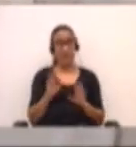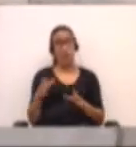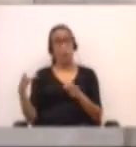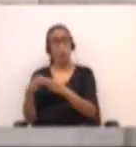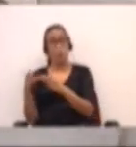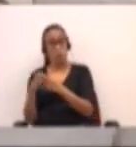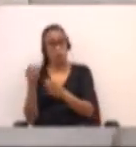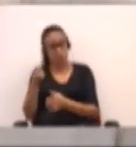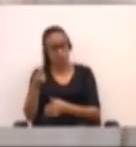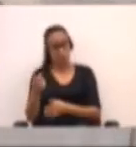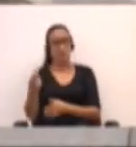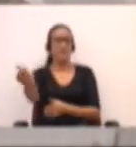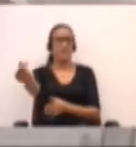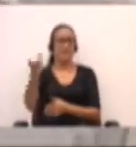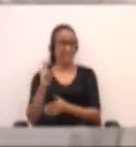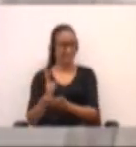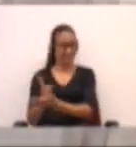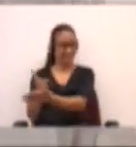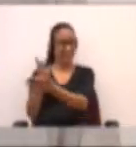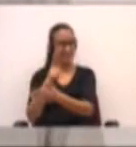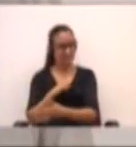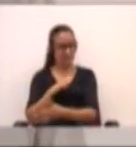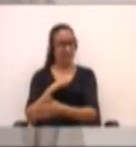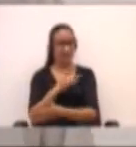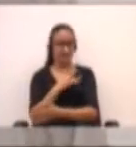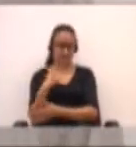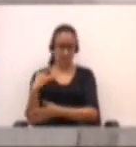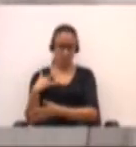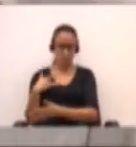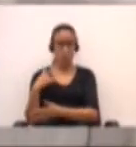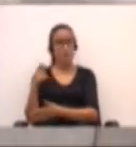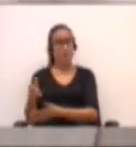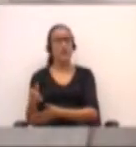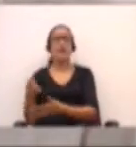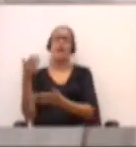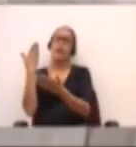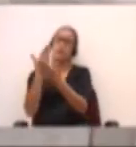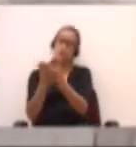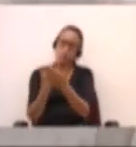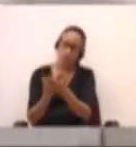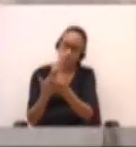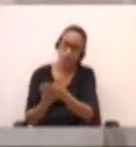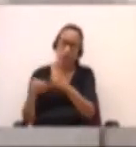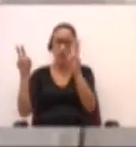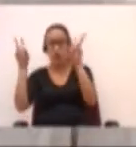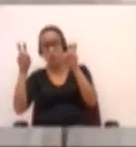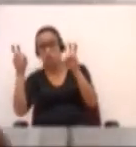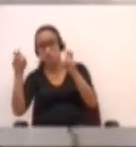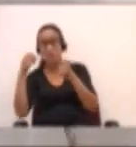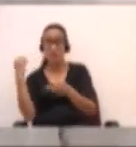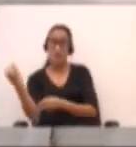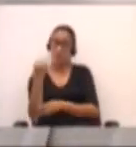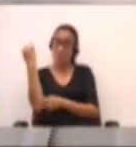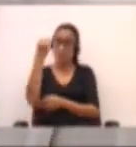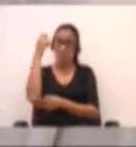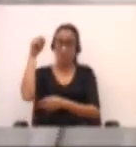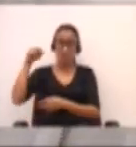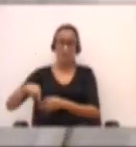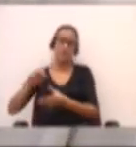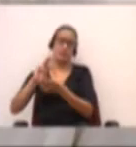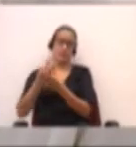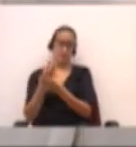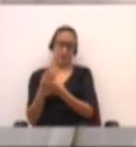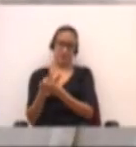comissão permanente é examinar os projetos, examinar os assuntos que passam pela Câmara Municipal. Agora, esse assunto é de